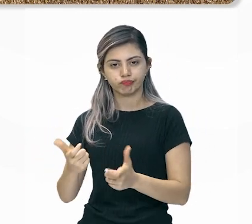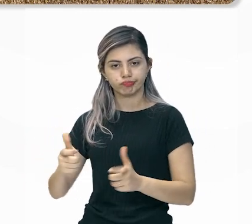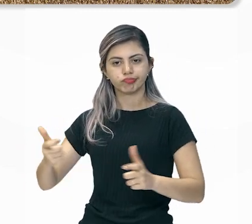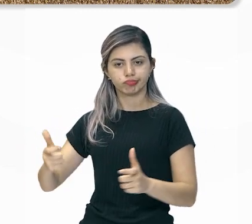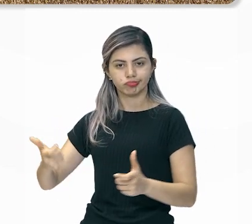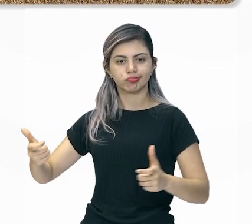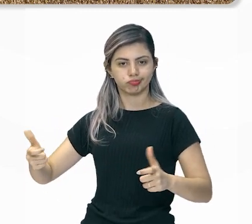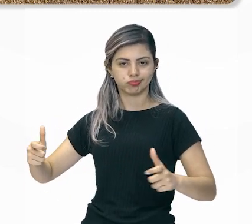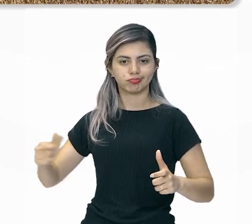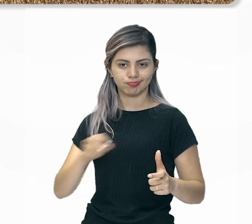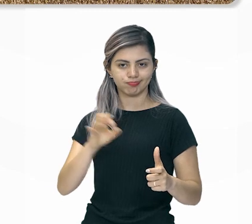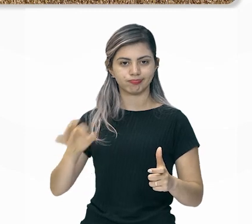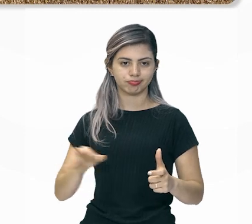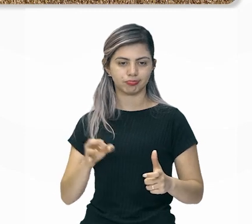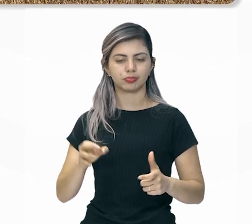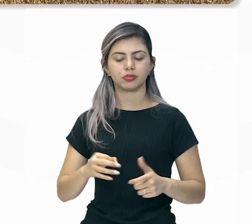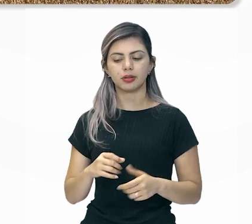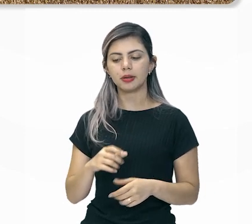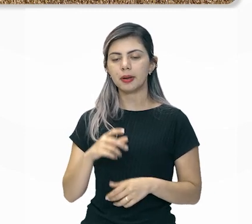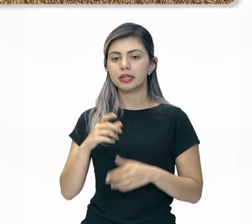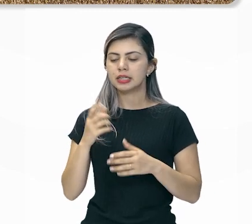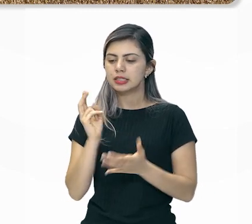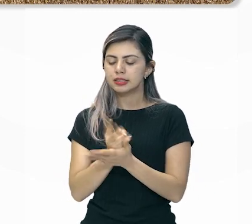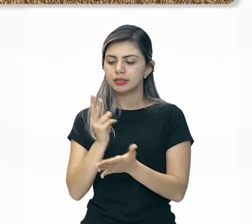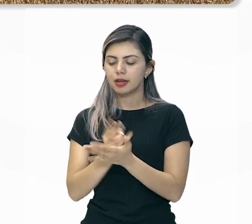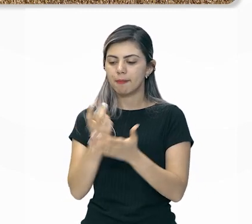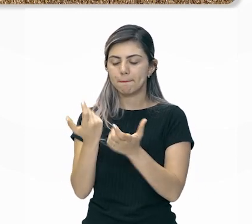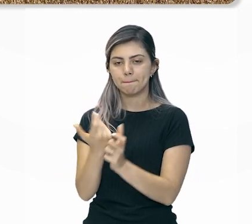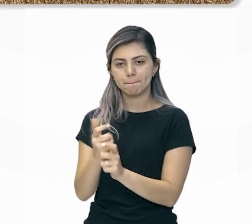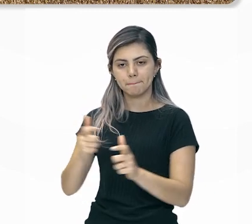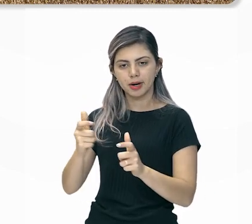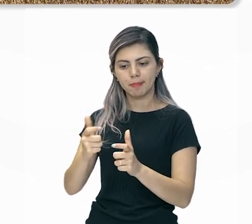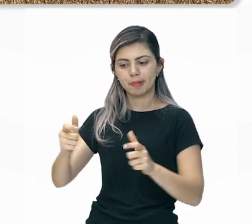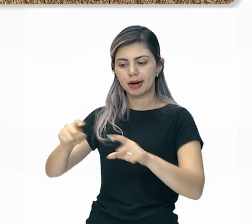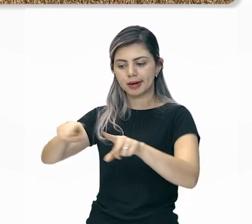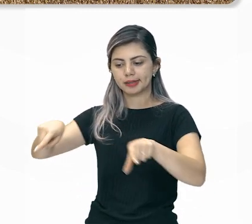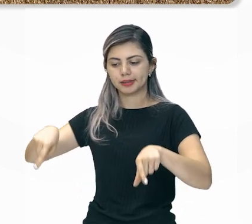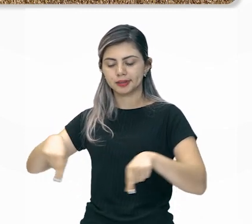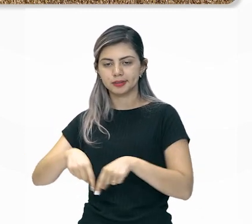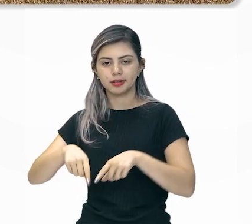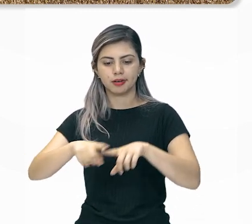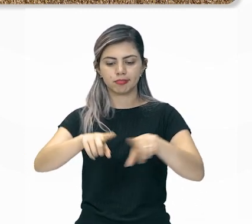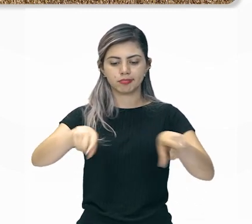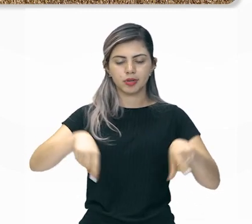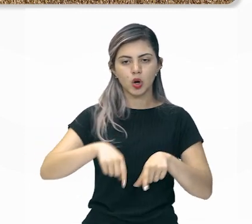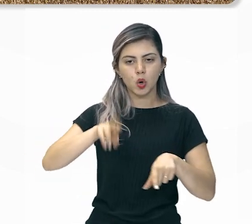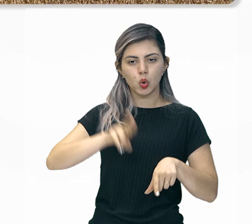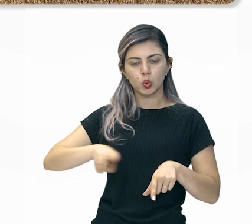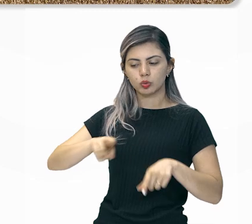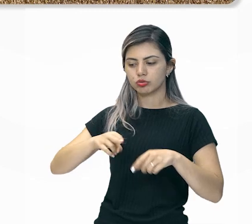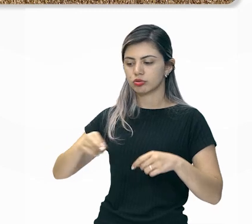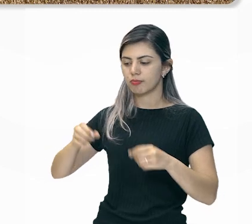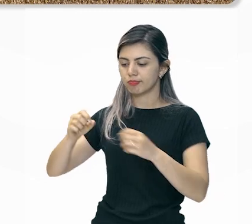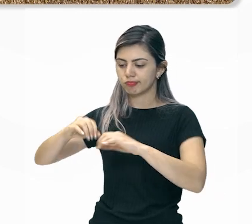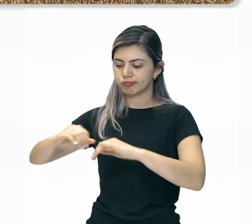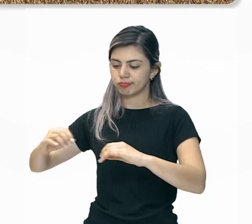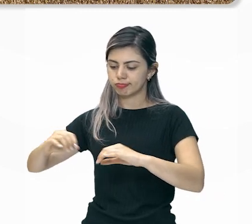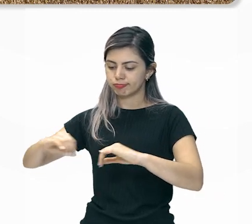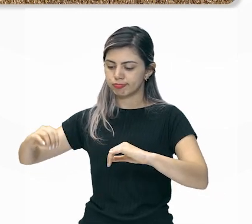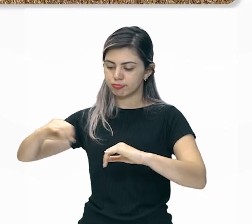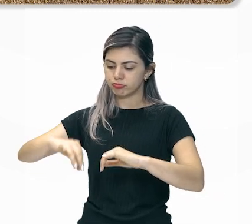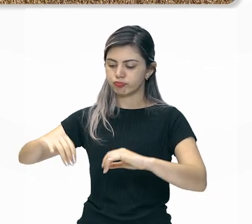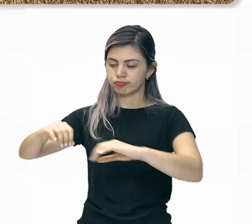fronteira agropecuária, né? Vai se aumentando cada vez mais as áreas ali usadas para o plantio, né, devido a